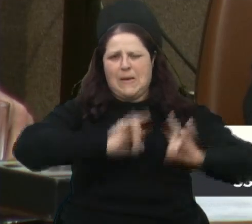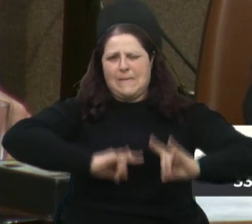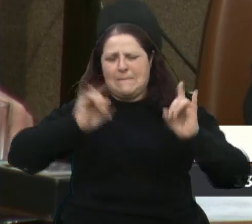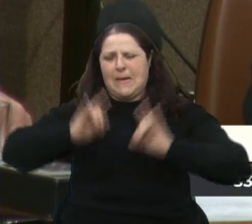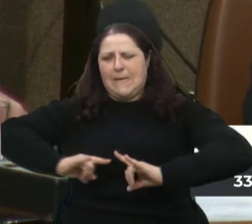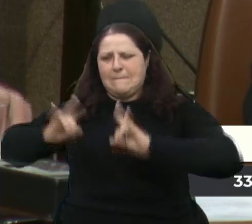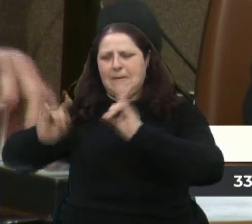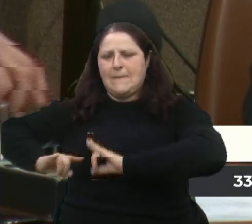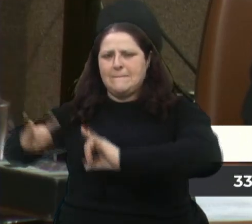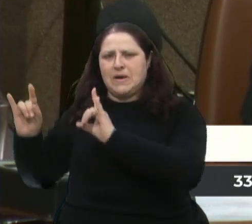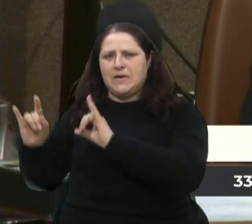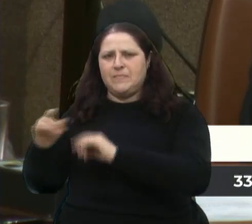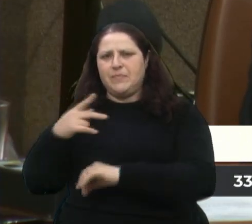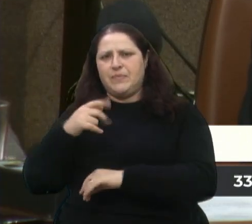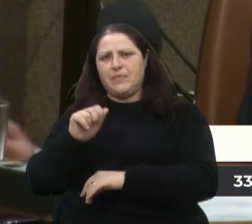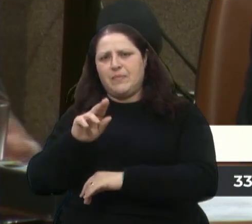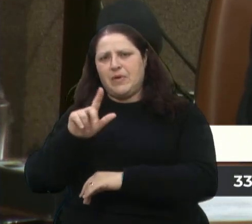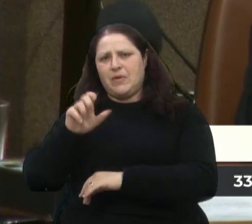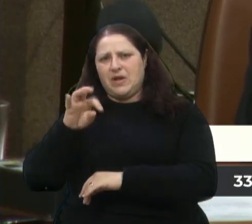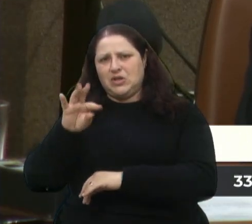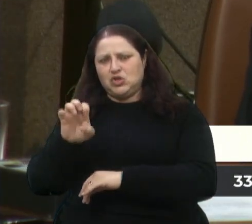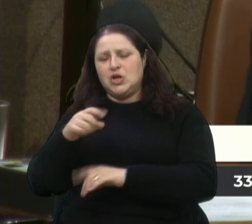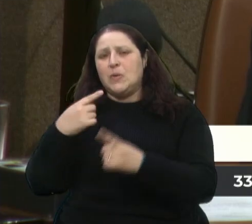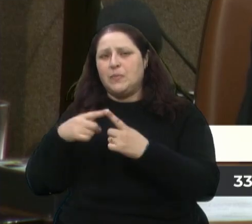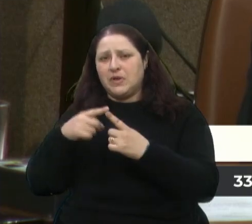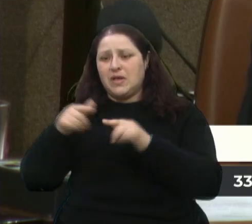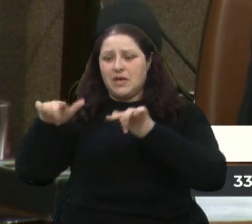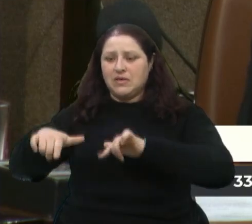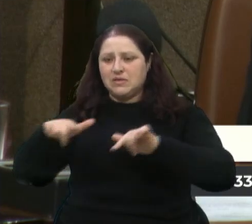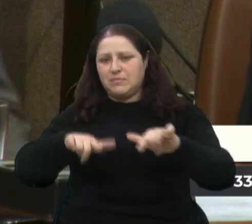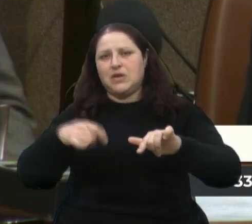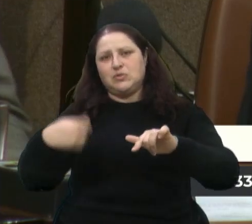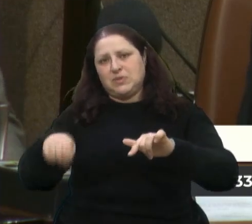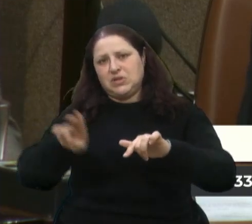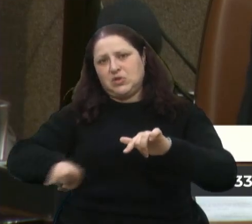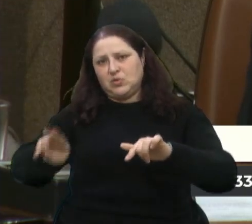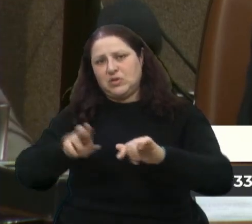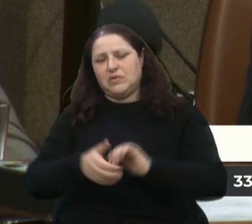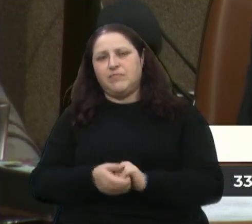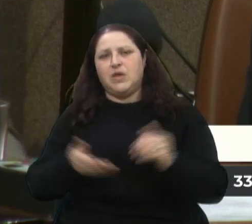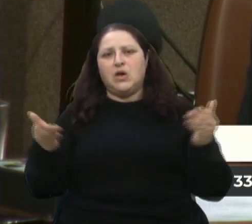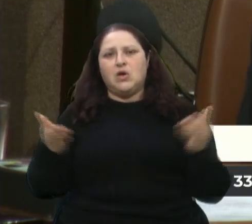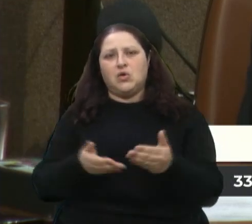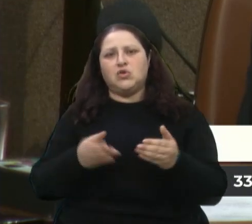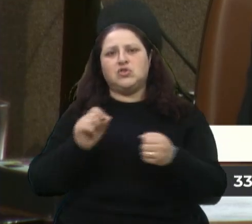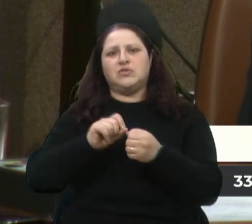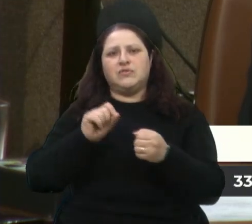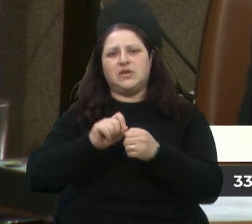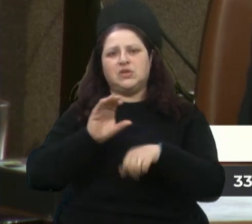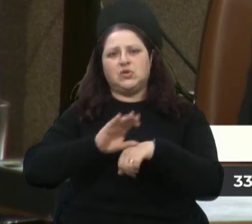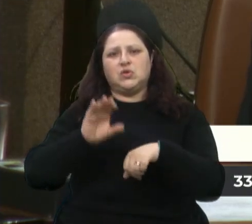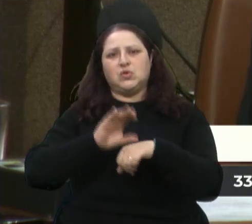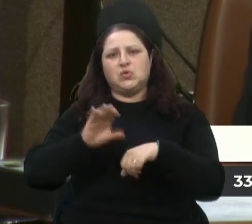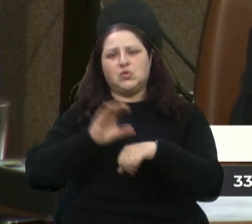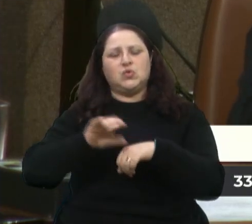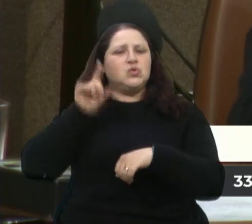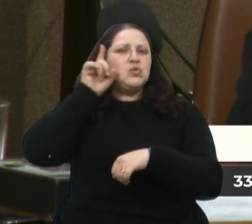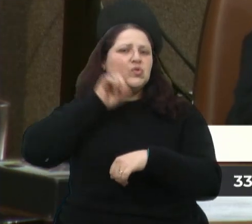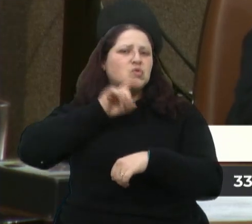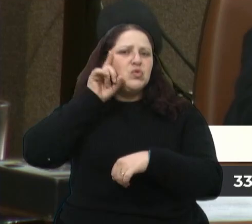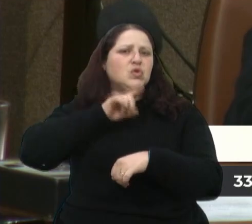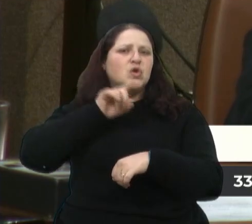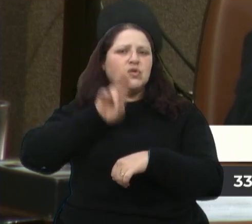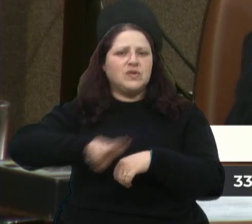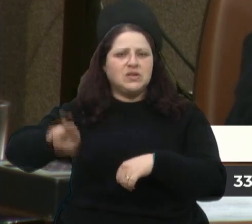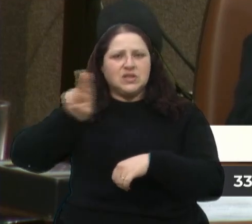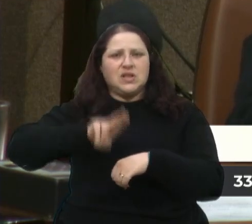Por quê? Era o espaço necessário. Hoje você faz um curso em Harvard, aqui em Caxias. Hoje você faz curso